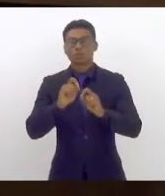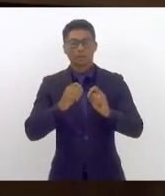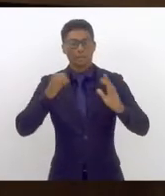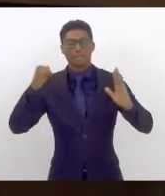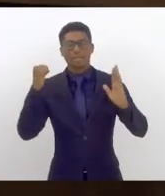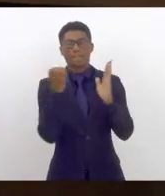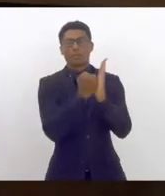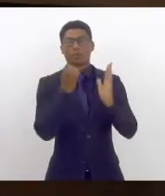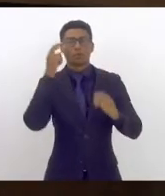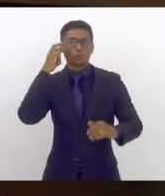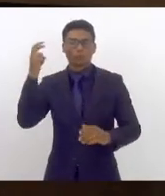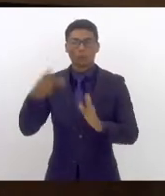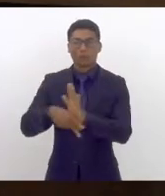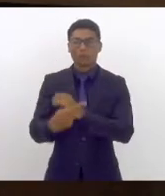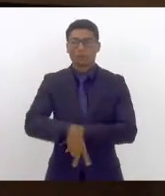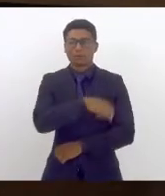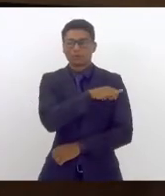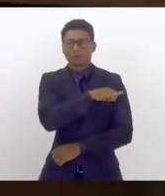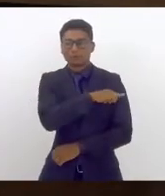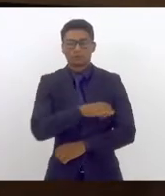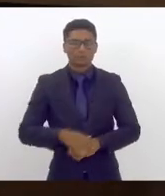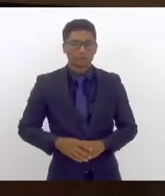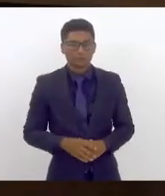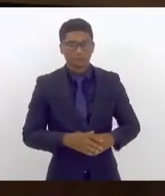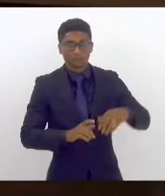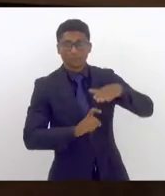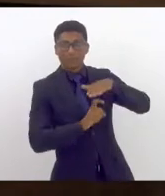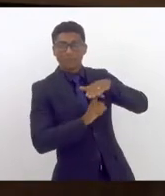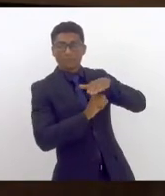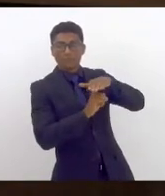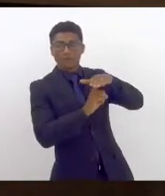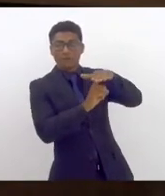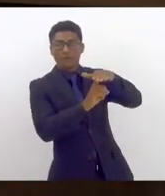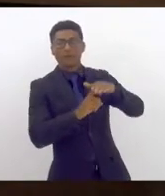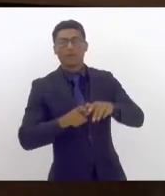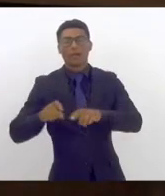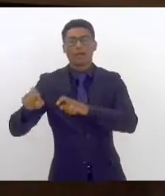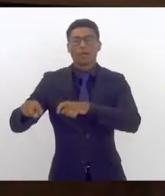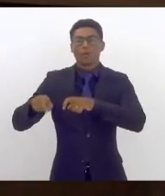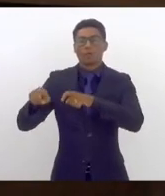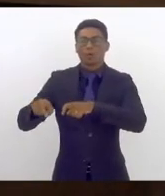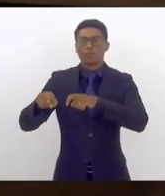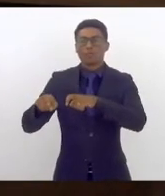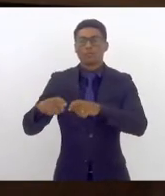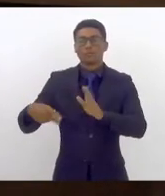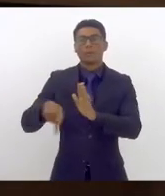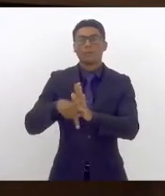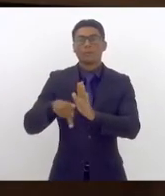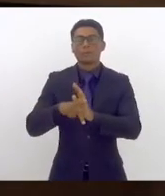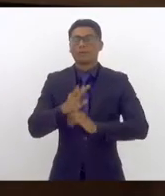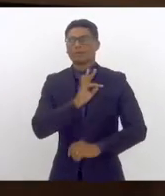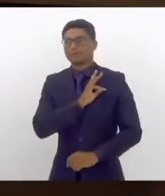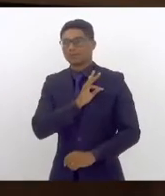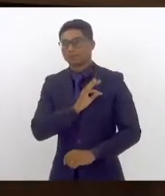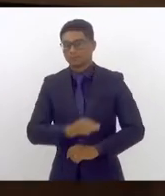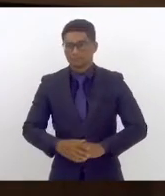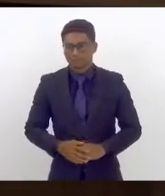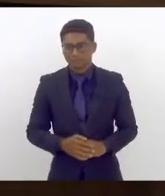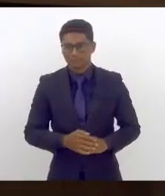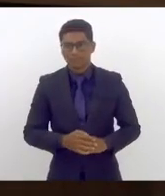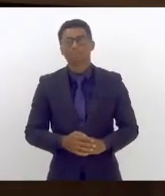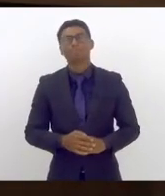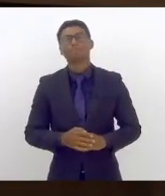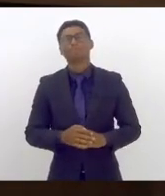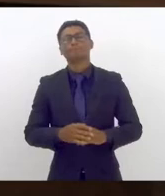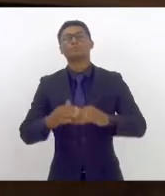patrimônio cultural do Estado do Rio de Janeiro é da feira agrocológica de Teresópolis eu